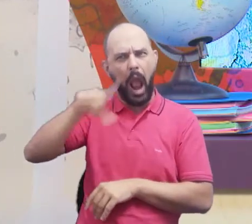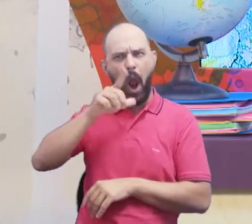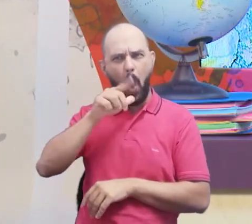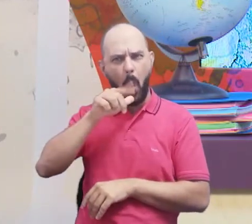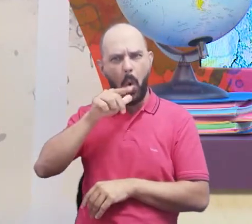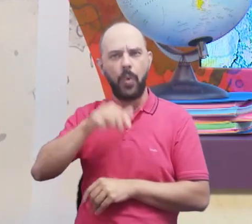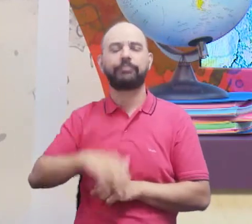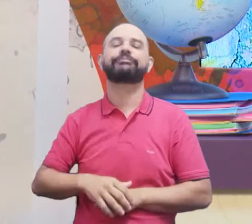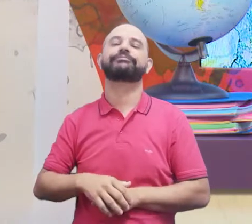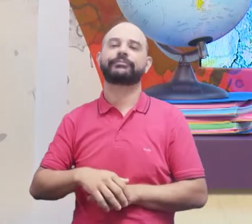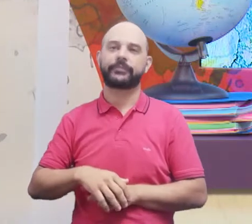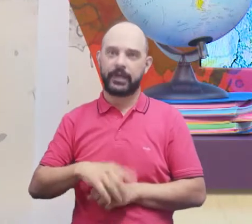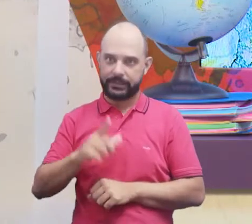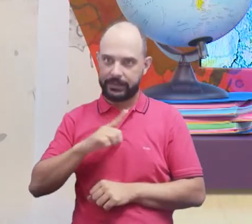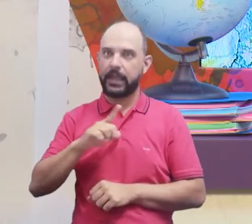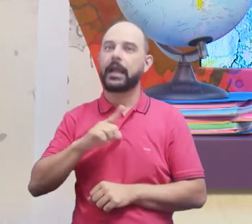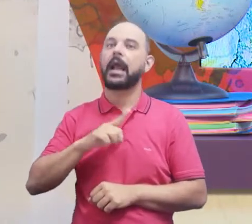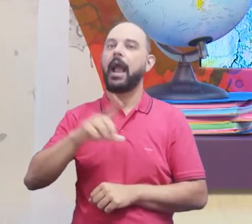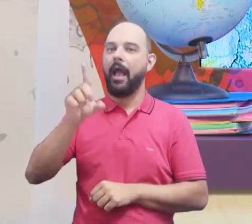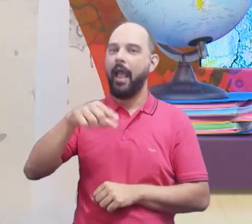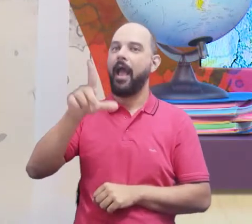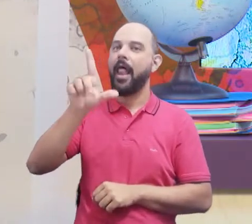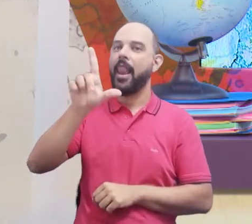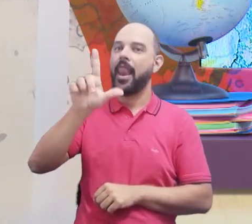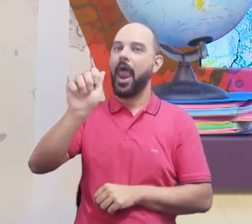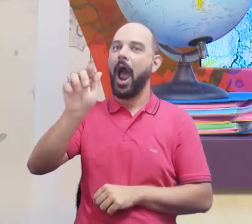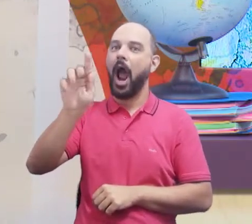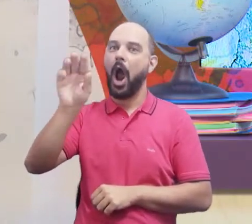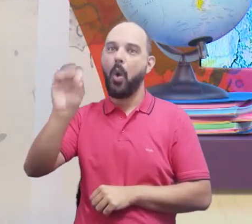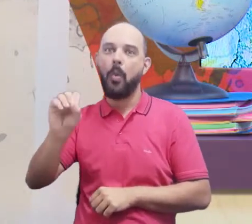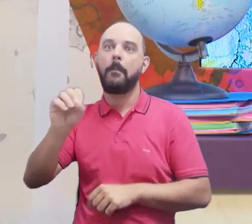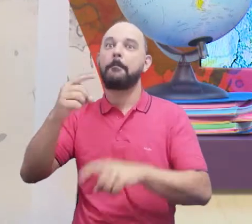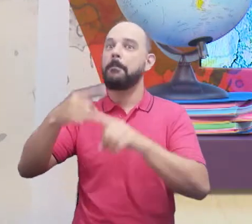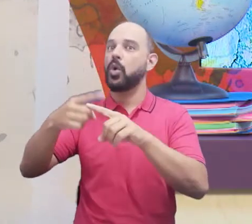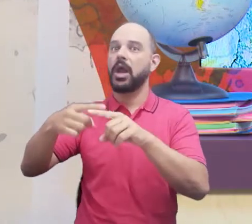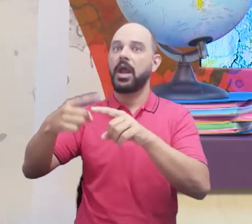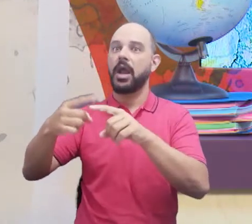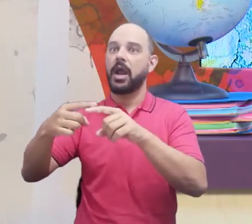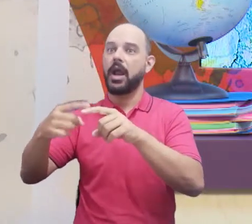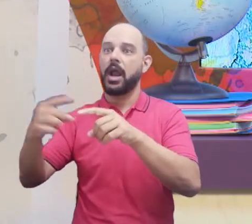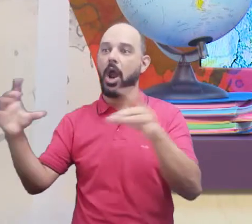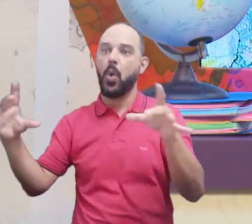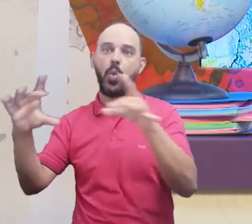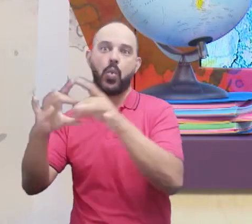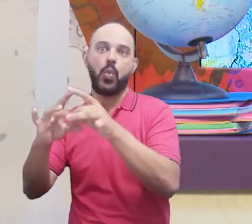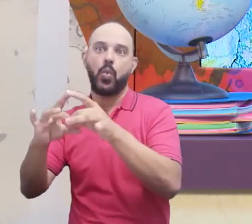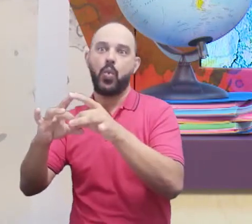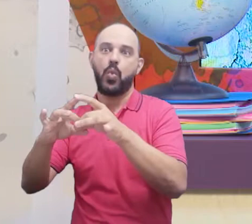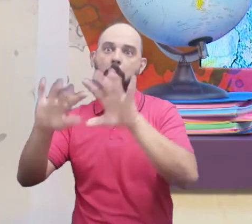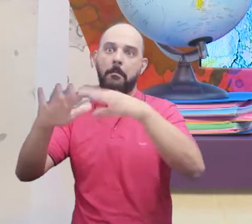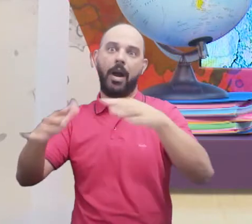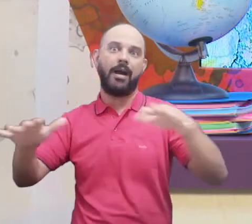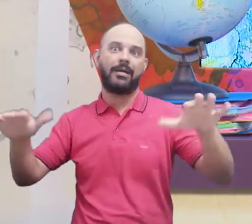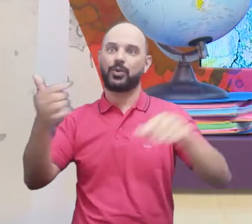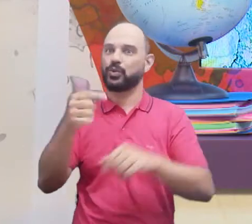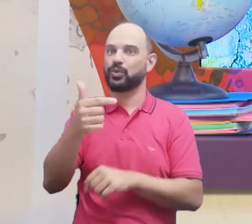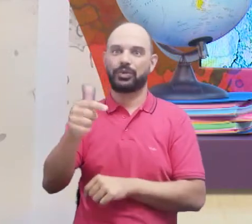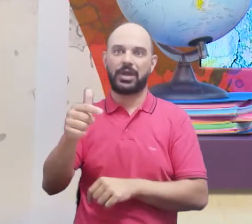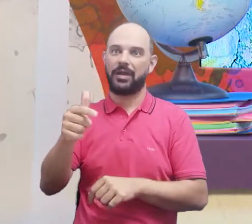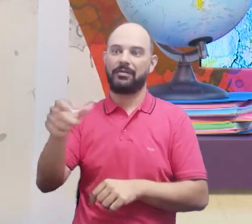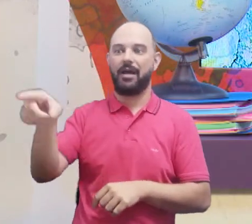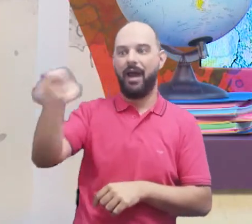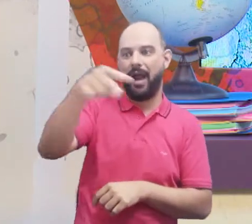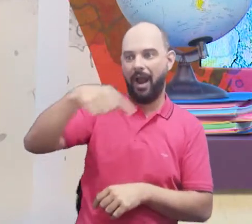porque ele não tem conexão com o oceano. É uma grande faixa de água cercada por